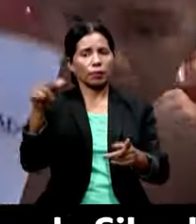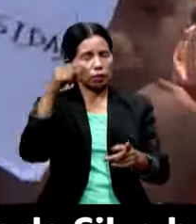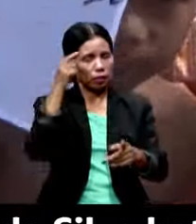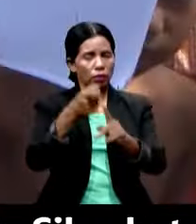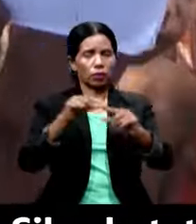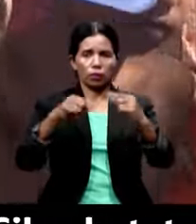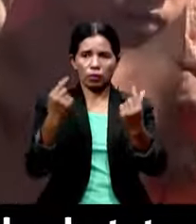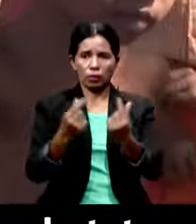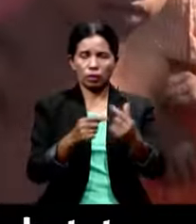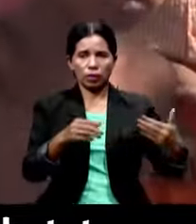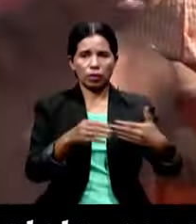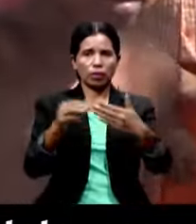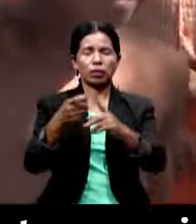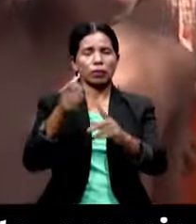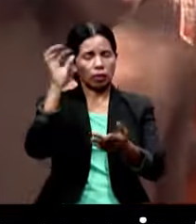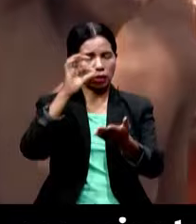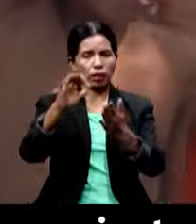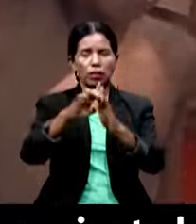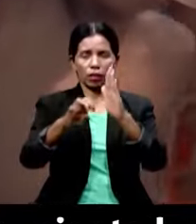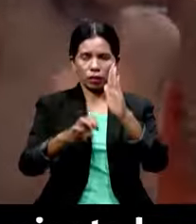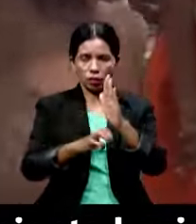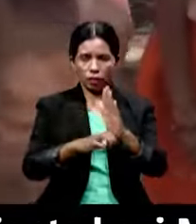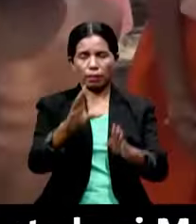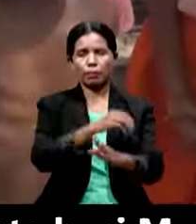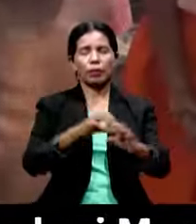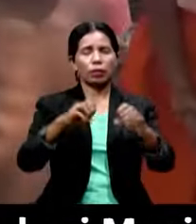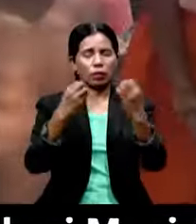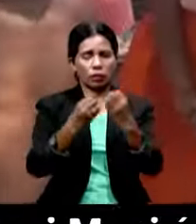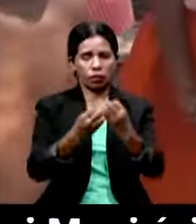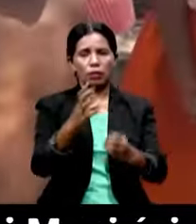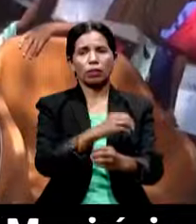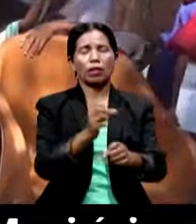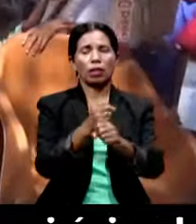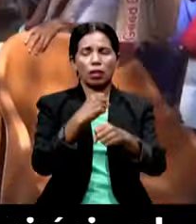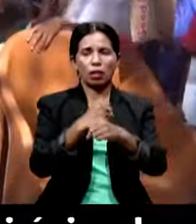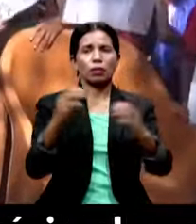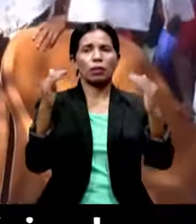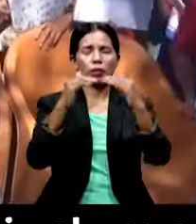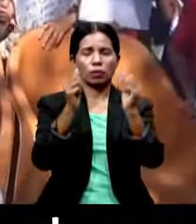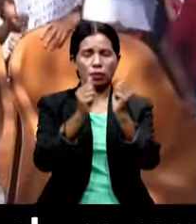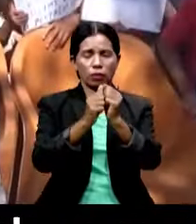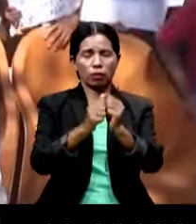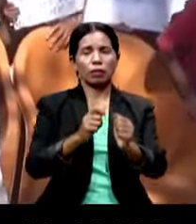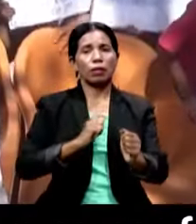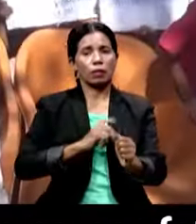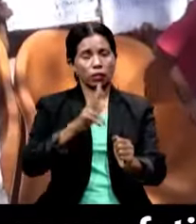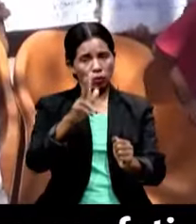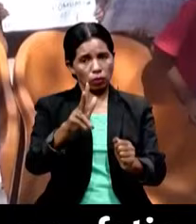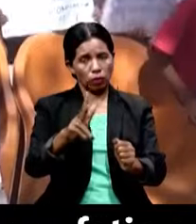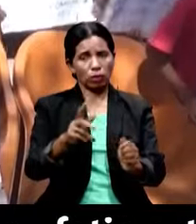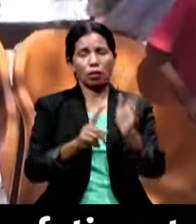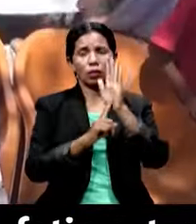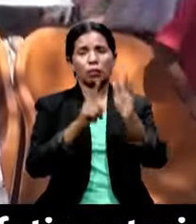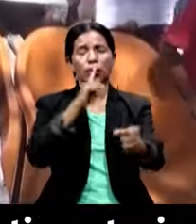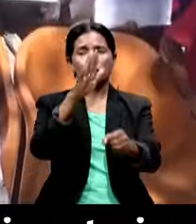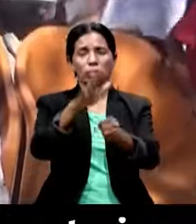ekipa konjunta ne beliderado husi sekretar estadu asunto toponimia no organisasi urbana halona dialogu ho comunidade tas tolu. Ho dihato promesa